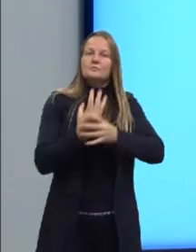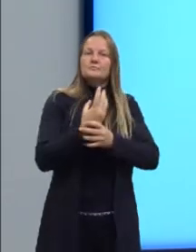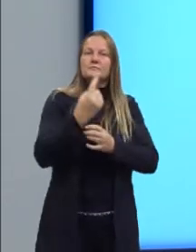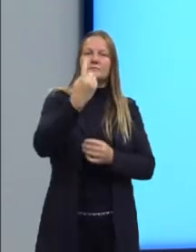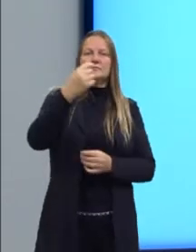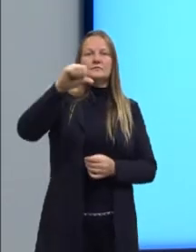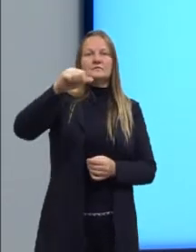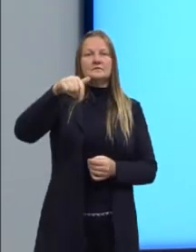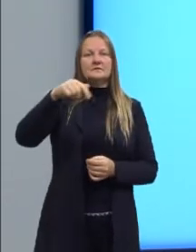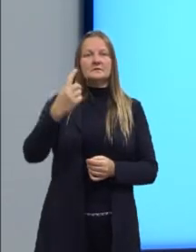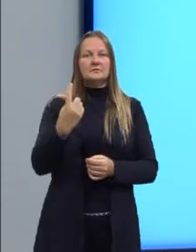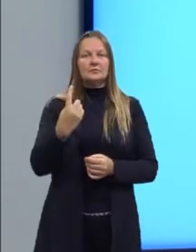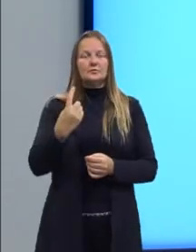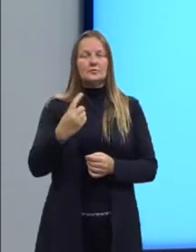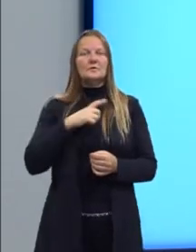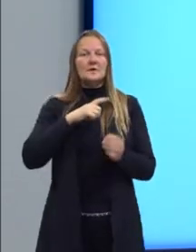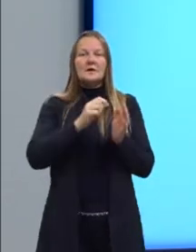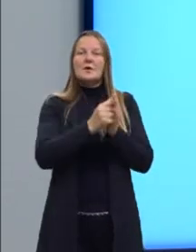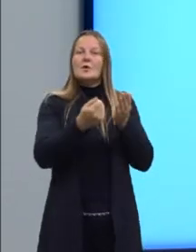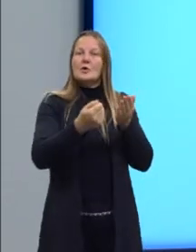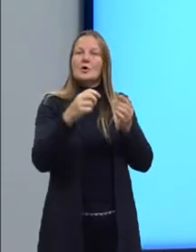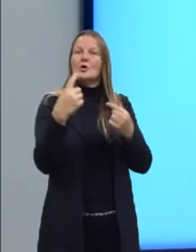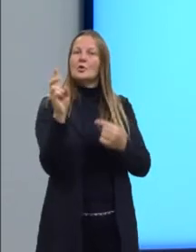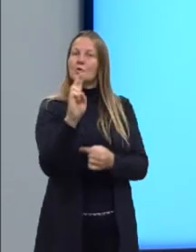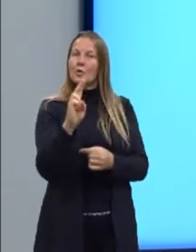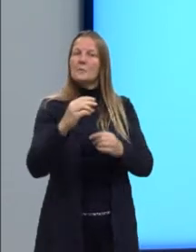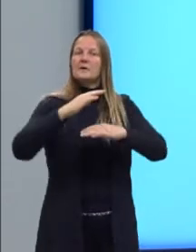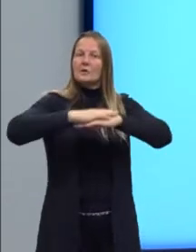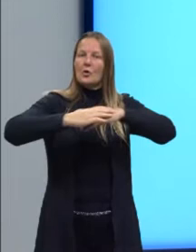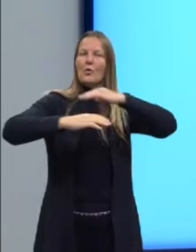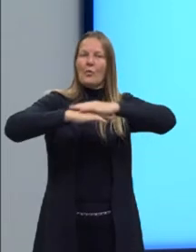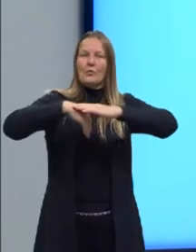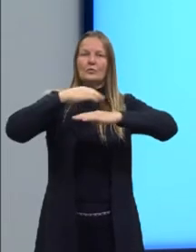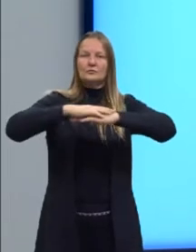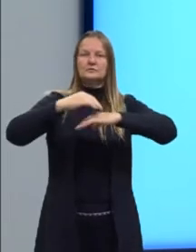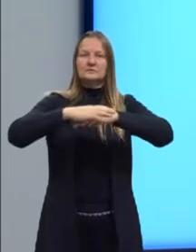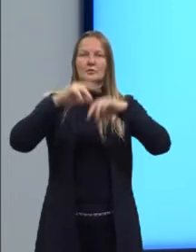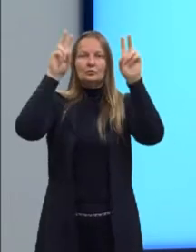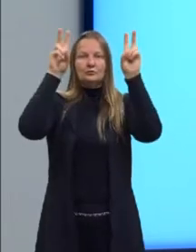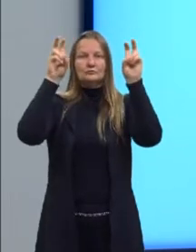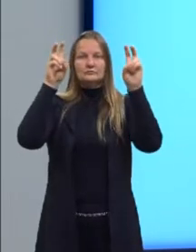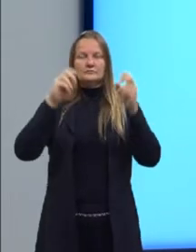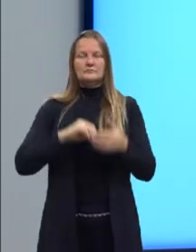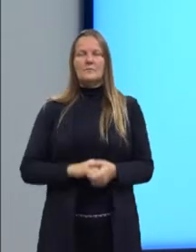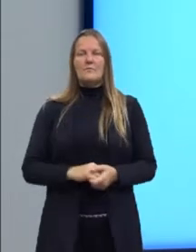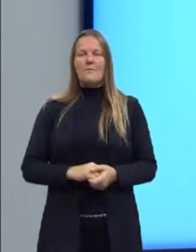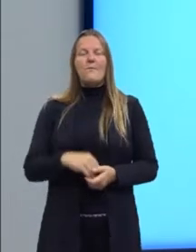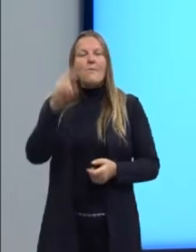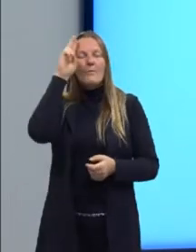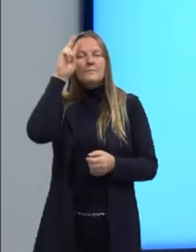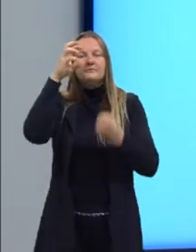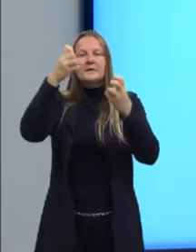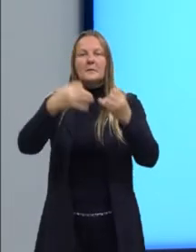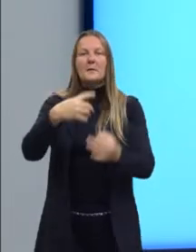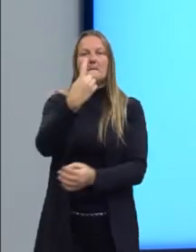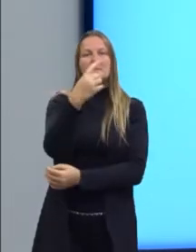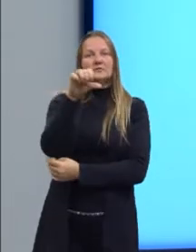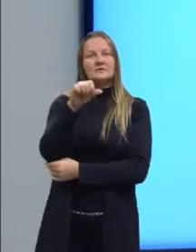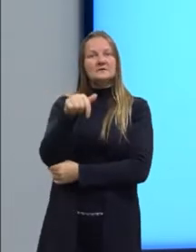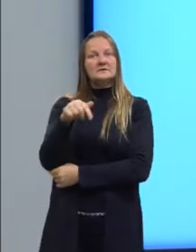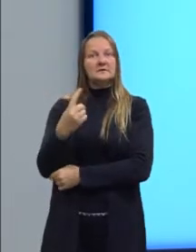lançada no álbum que tem o mesmo nome da música né o álbum se chama construção e lembrando aí que